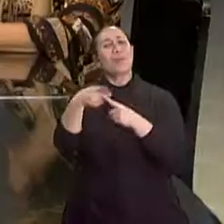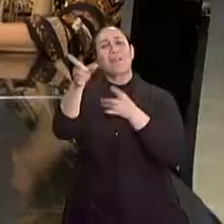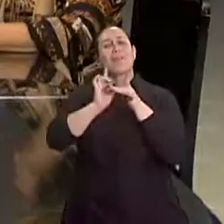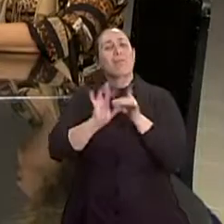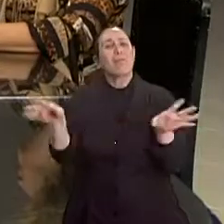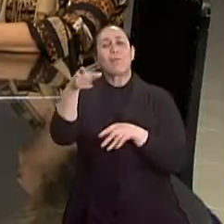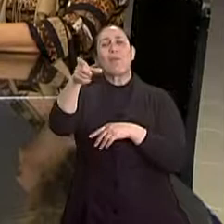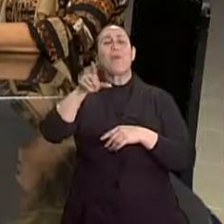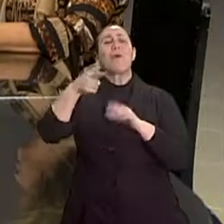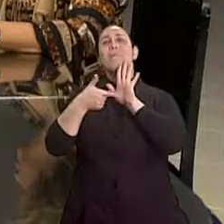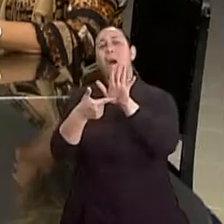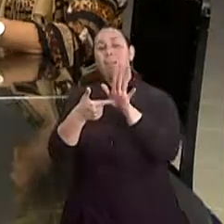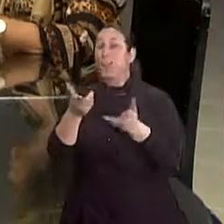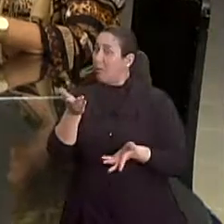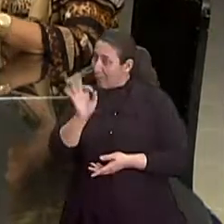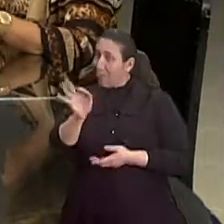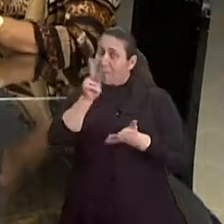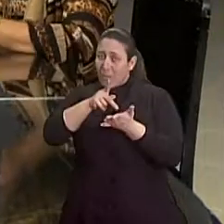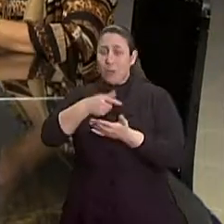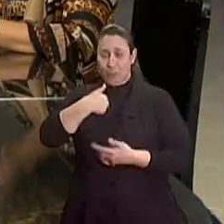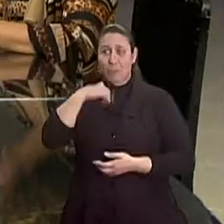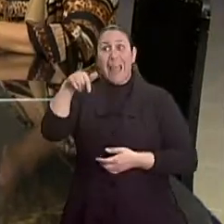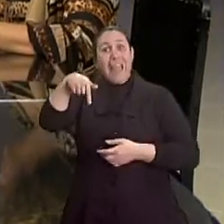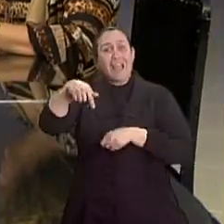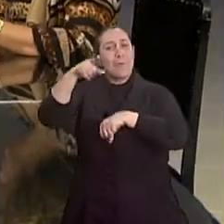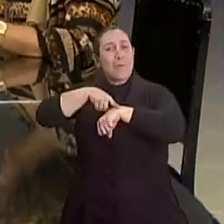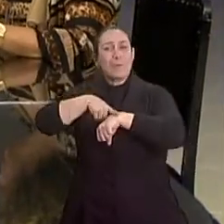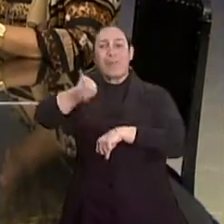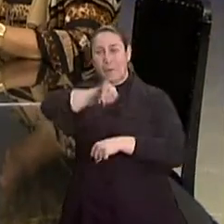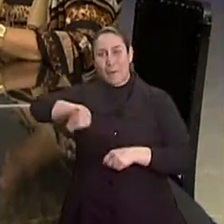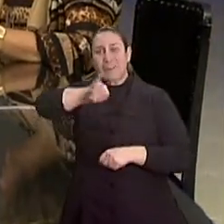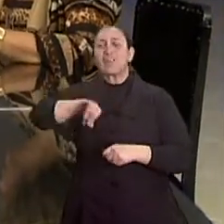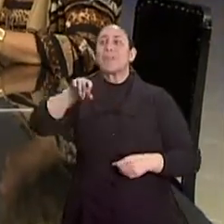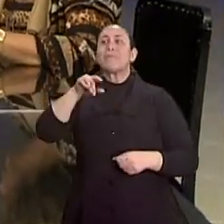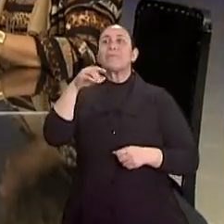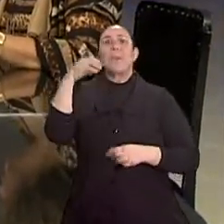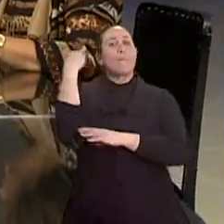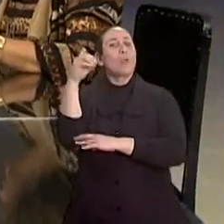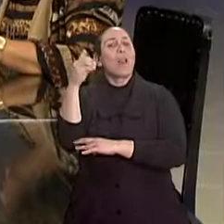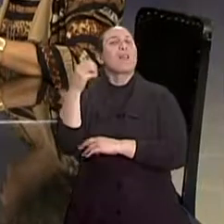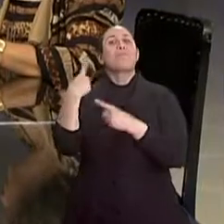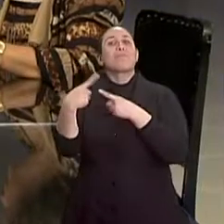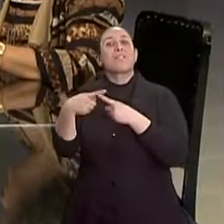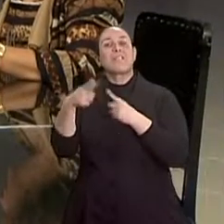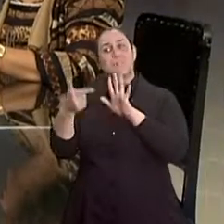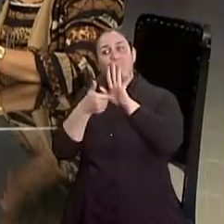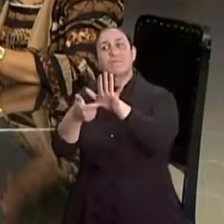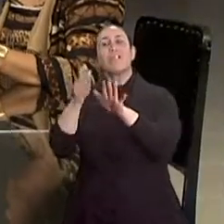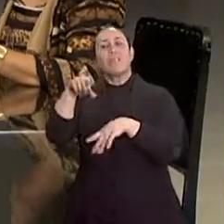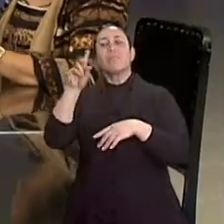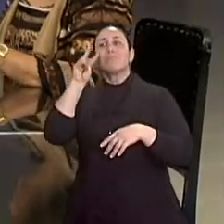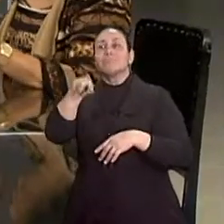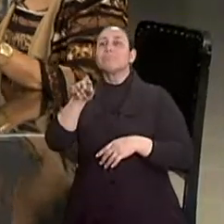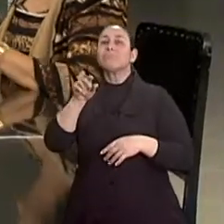disponibilidade. E deixar... esse é um espaço que é uma filial da loja de Porto Alegre, justamente para quem venha visitar o